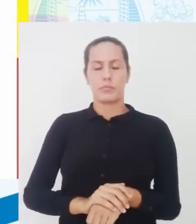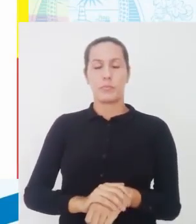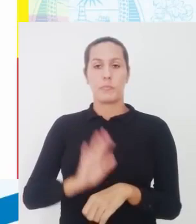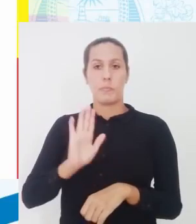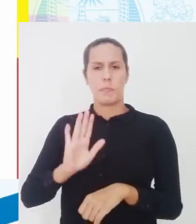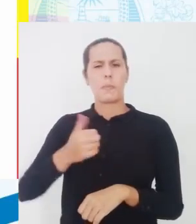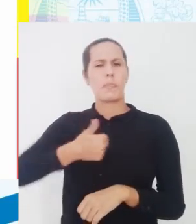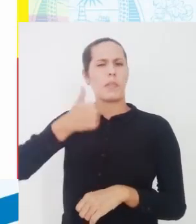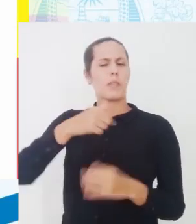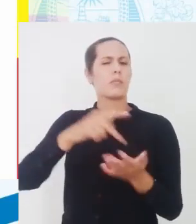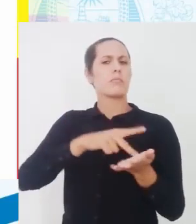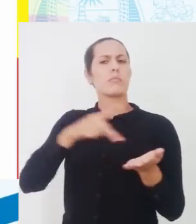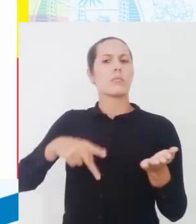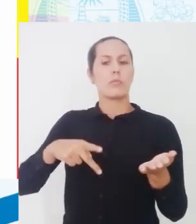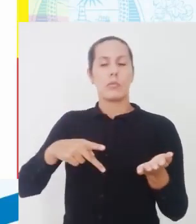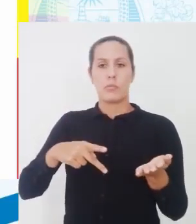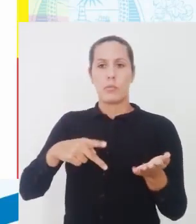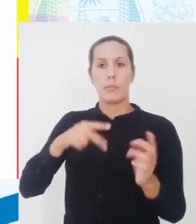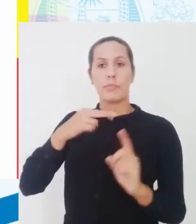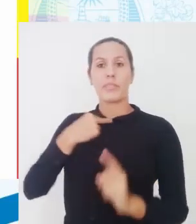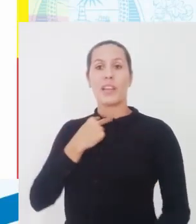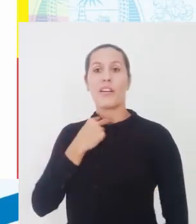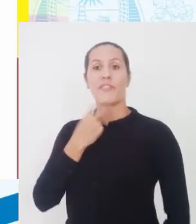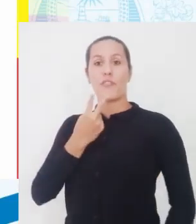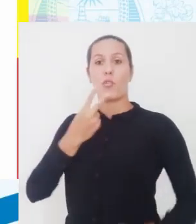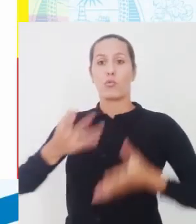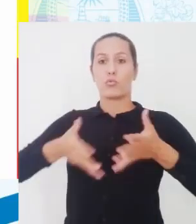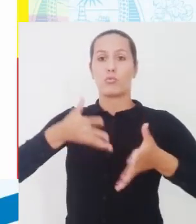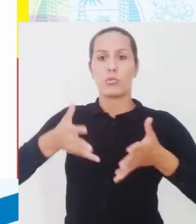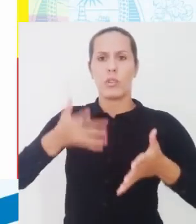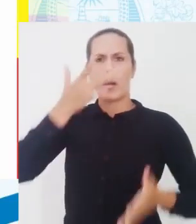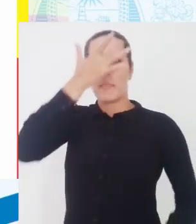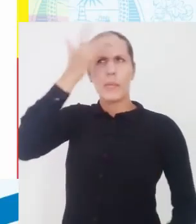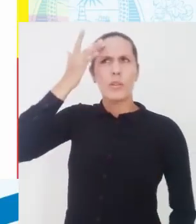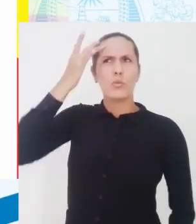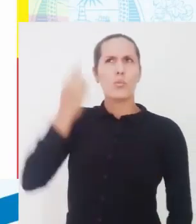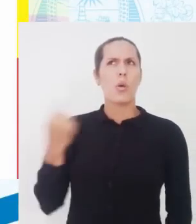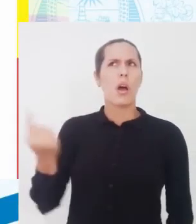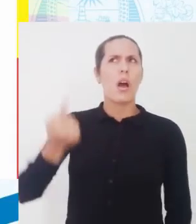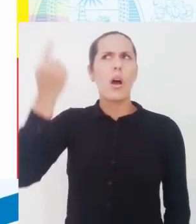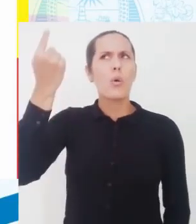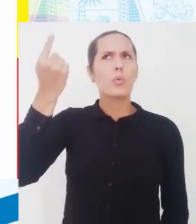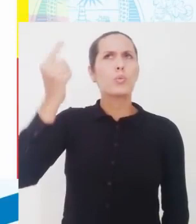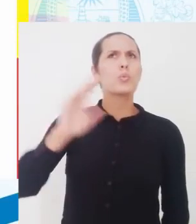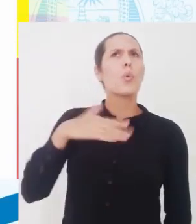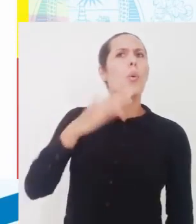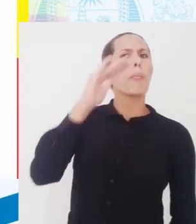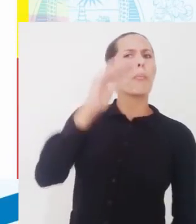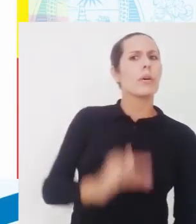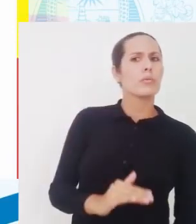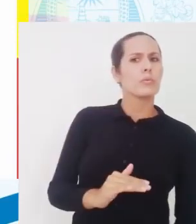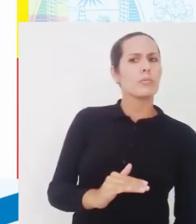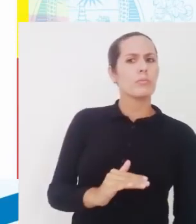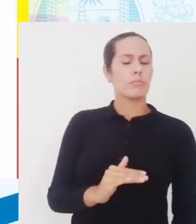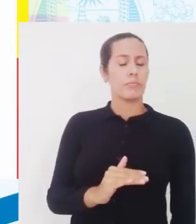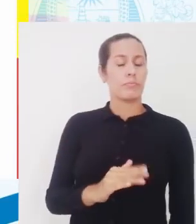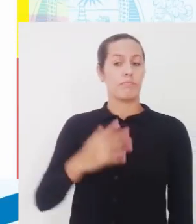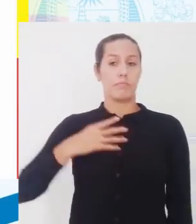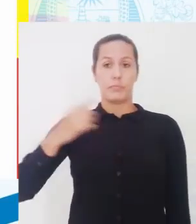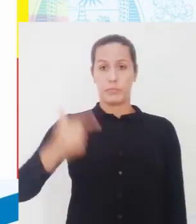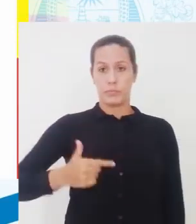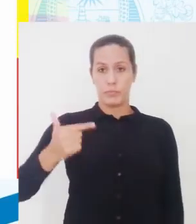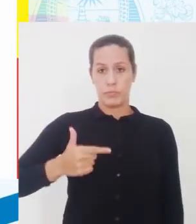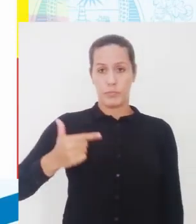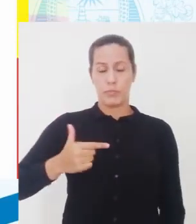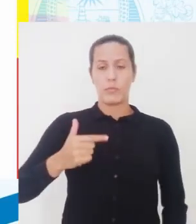no poema, a voz que fala é de alguém alto ou baixo? Segundo, na primeira estrofe